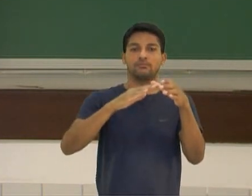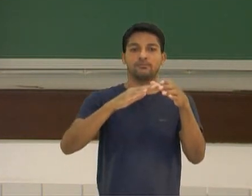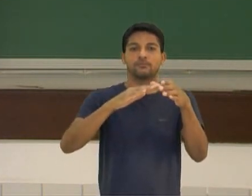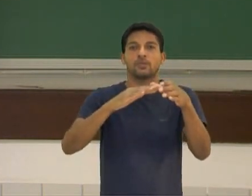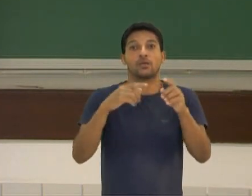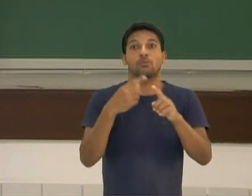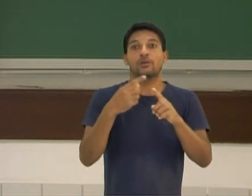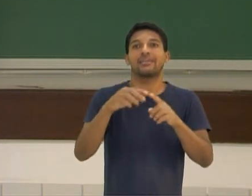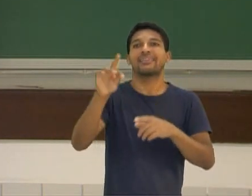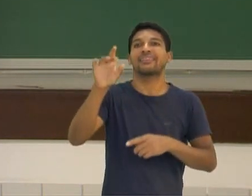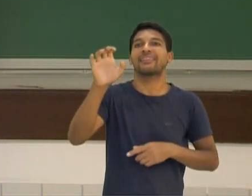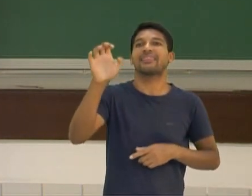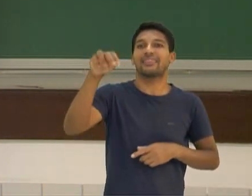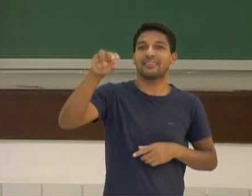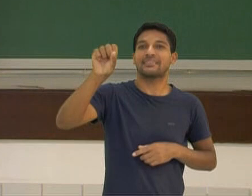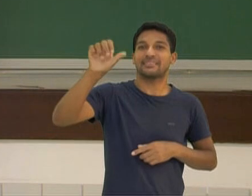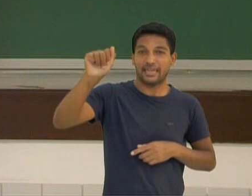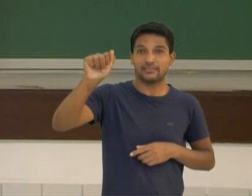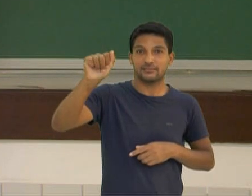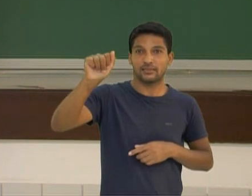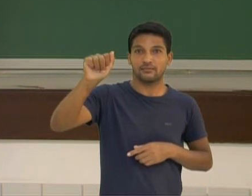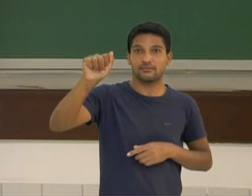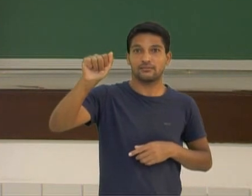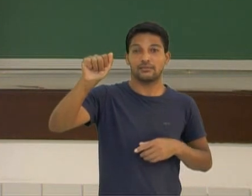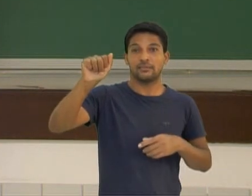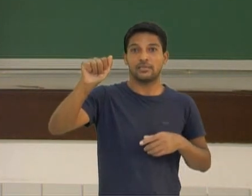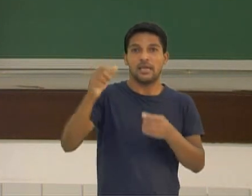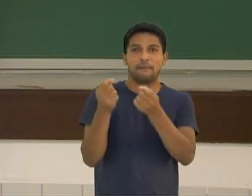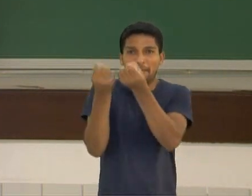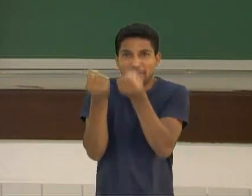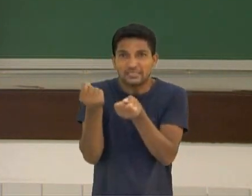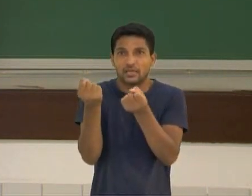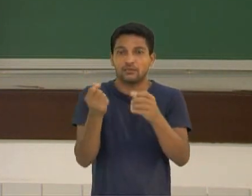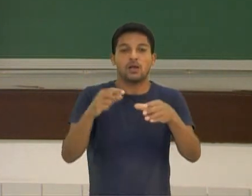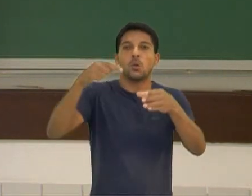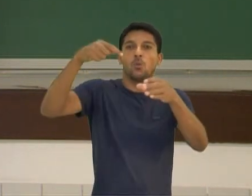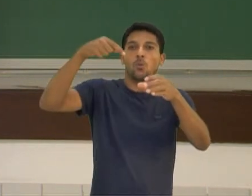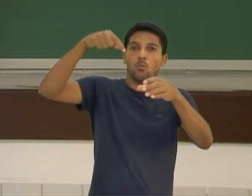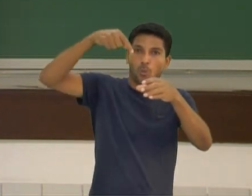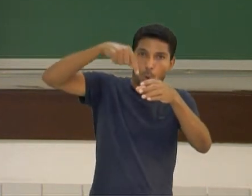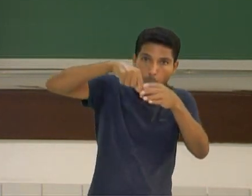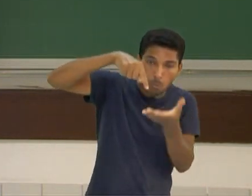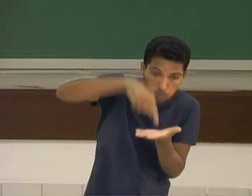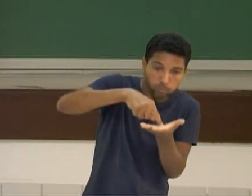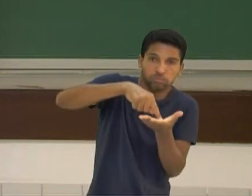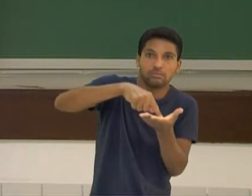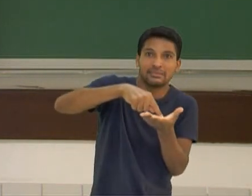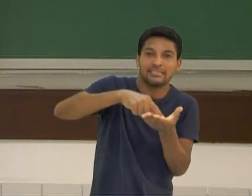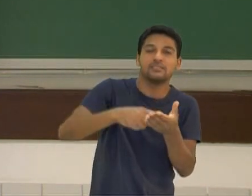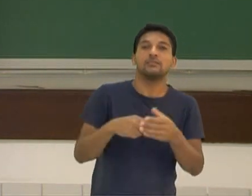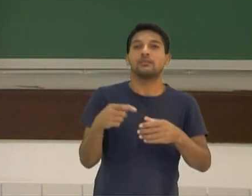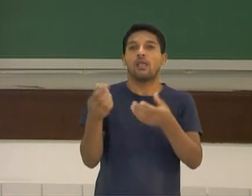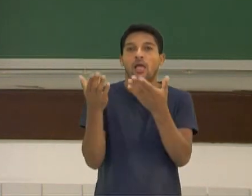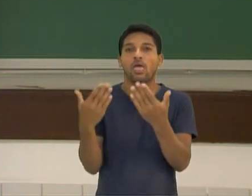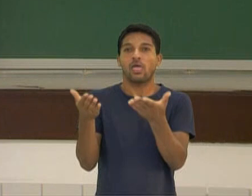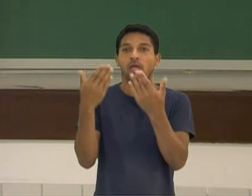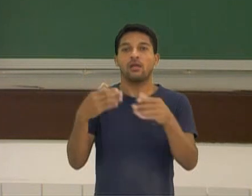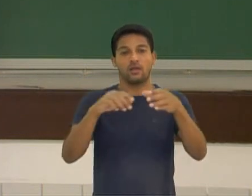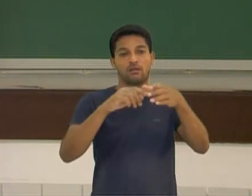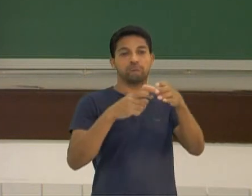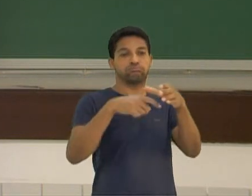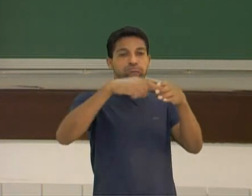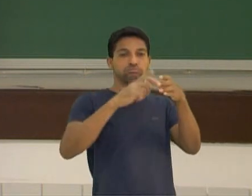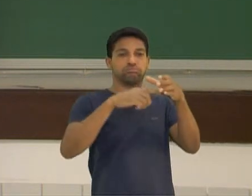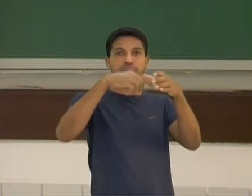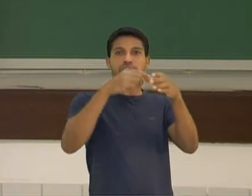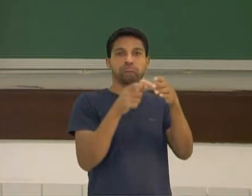mais densa que a água, ela vai afundar. Se ela for menos densa que a água, ela vai boiar, ela vai